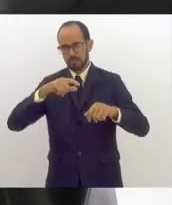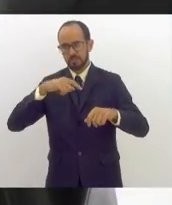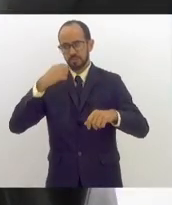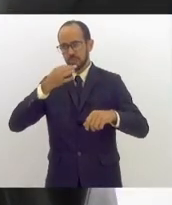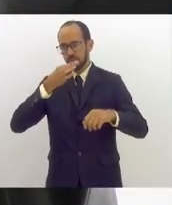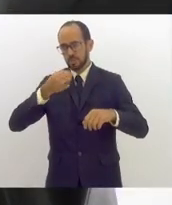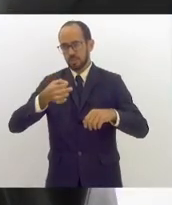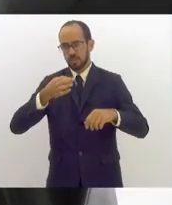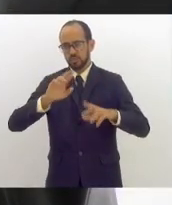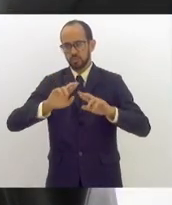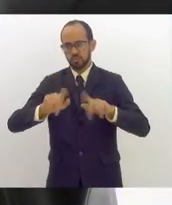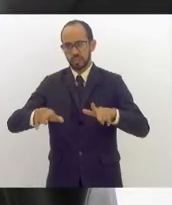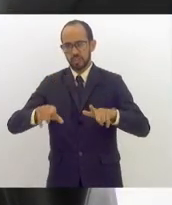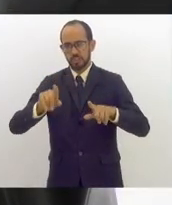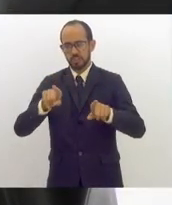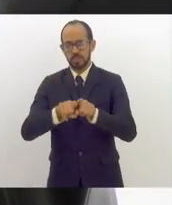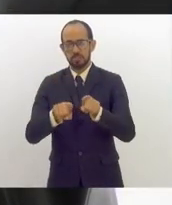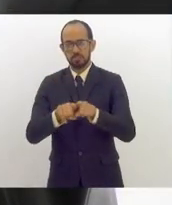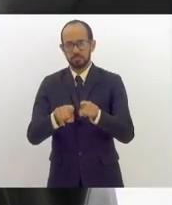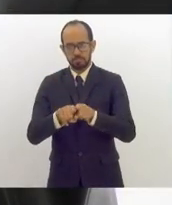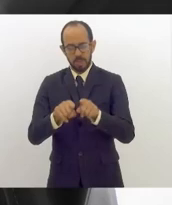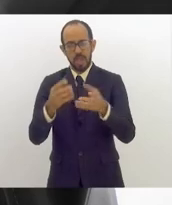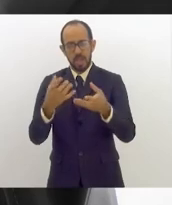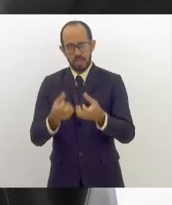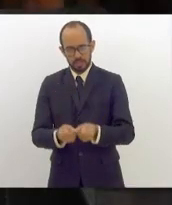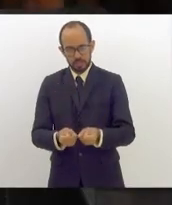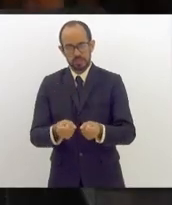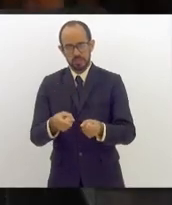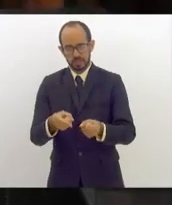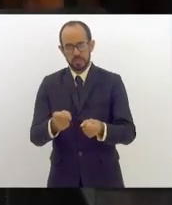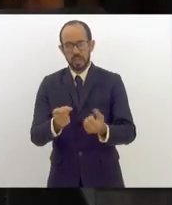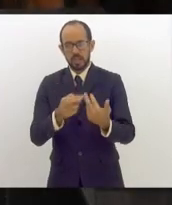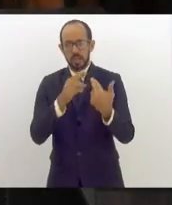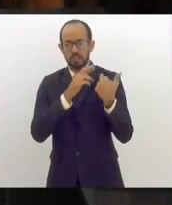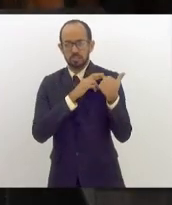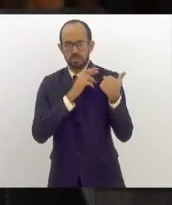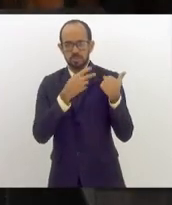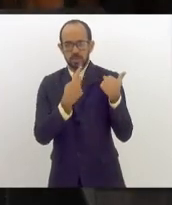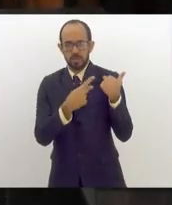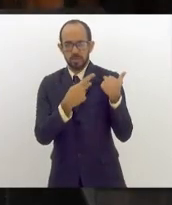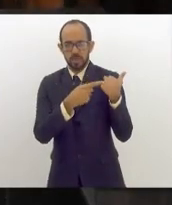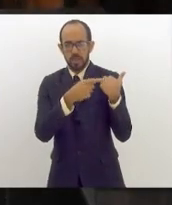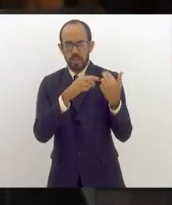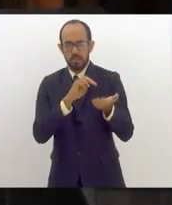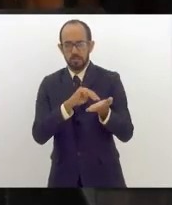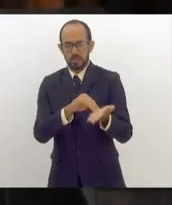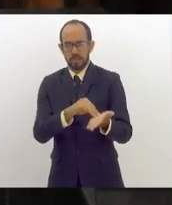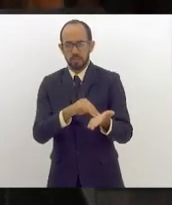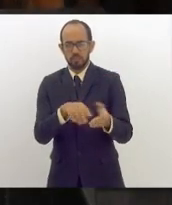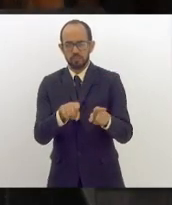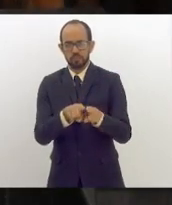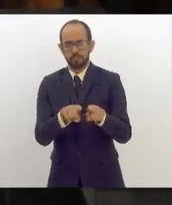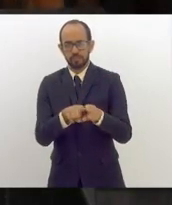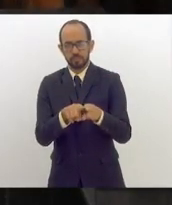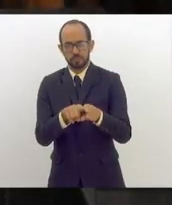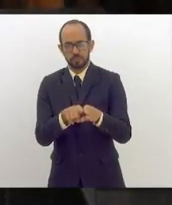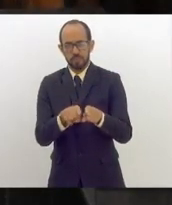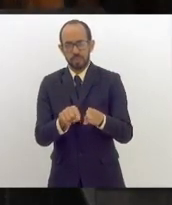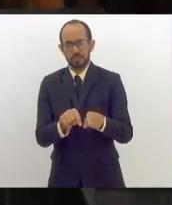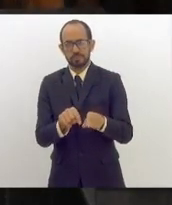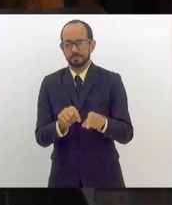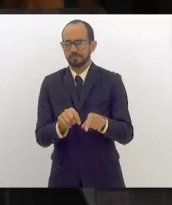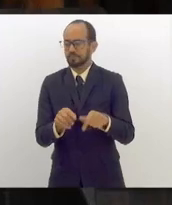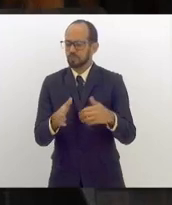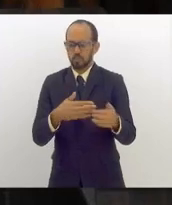divergentes e ele atende e cumpre a sua missão quando tá incluído de uma tarefa